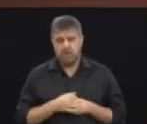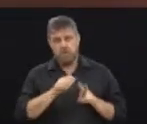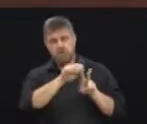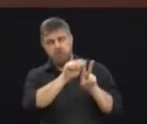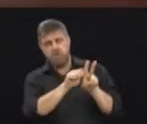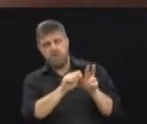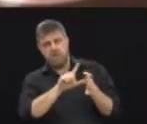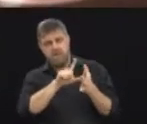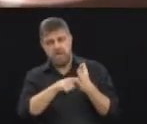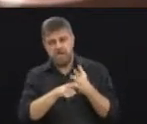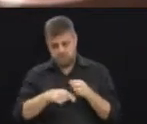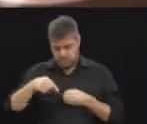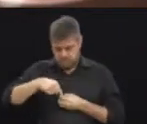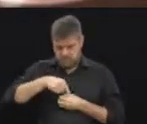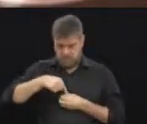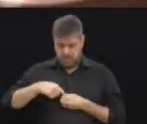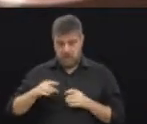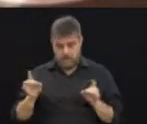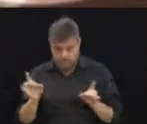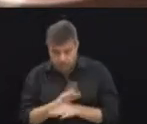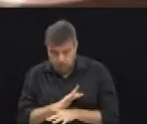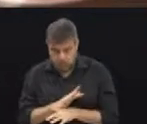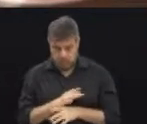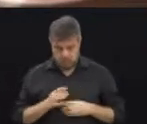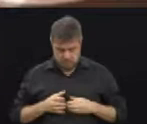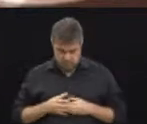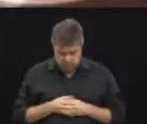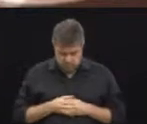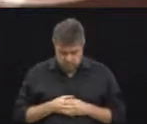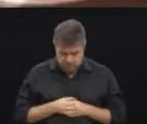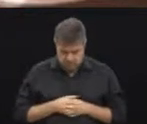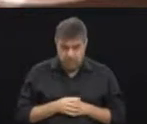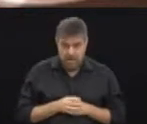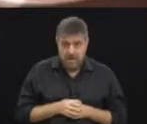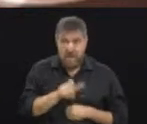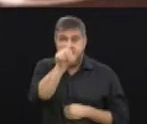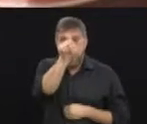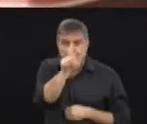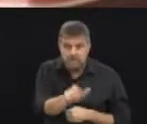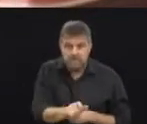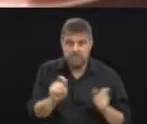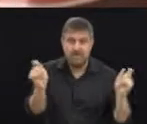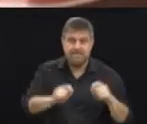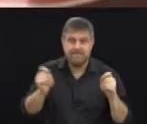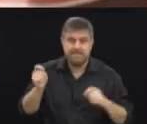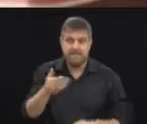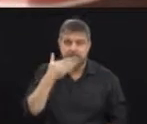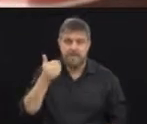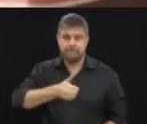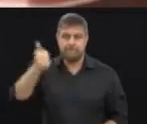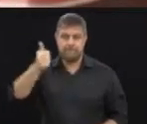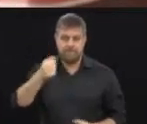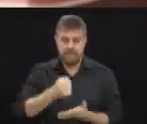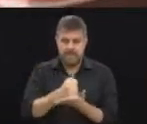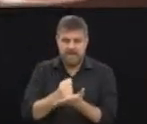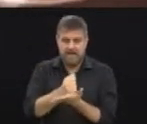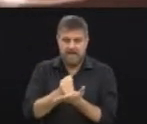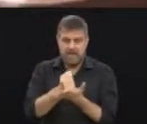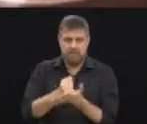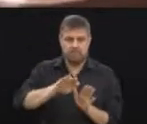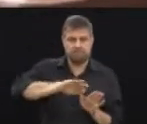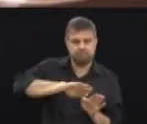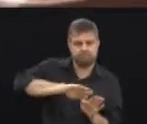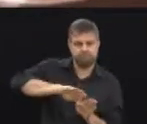de 2 meses que você fez a radiofrequência, a musculatura já começa a ter função e você já consegue ter melhora e o paciente